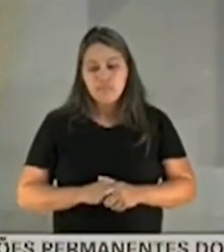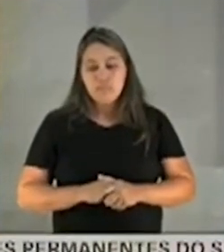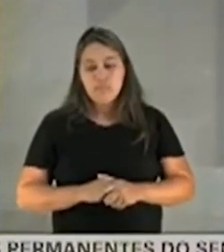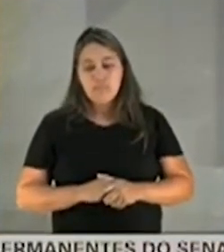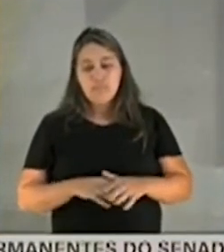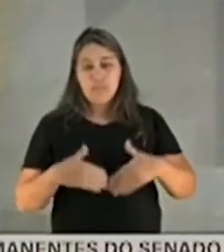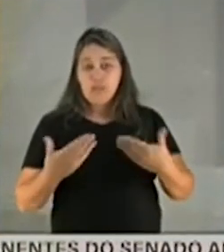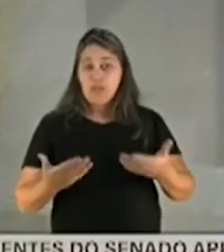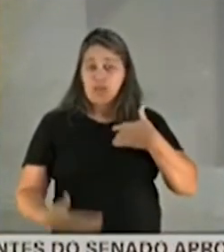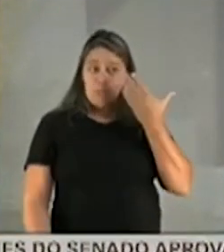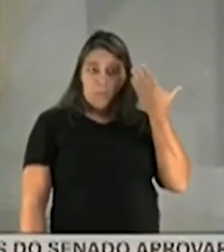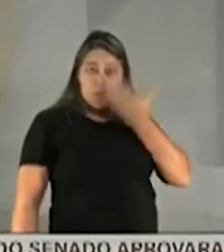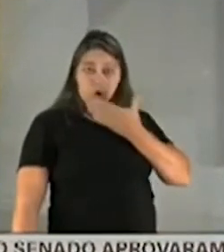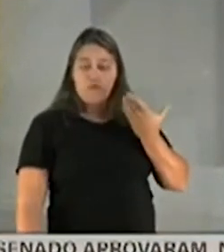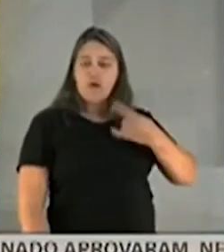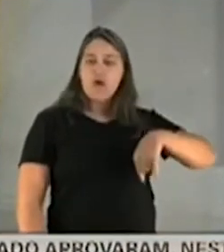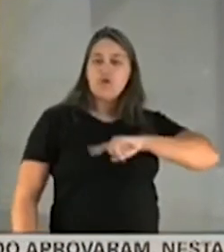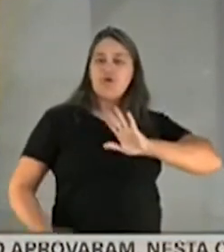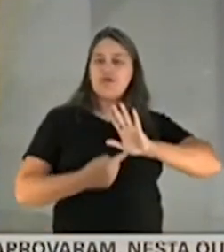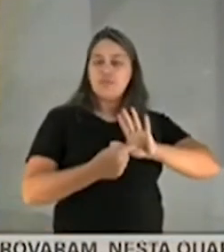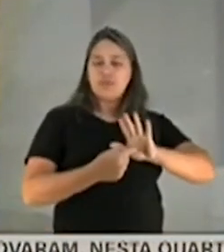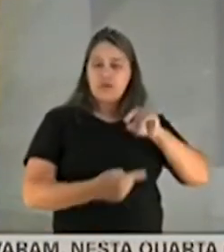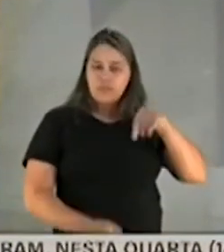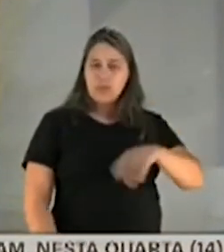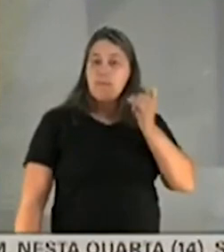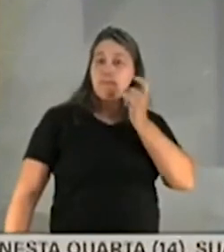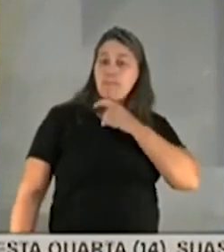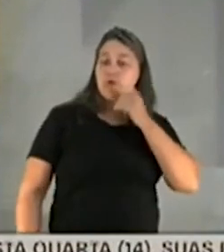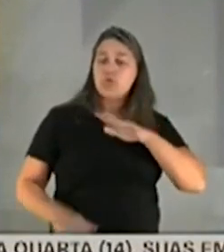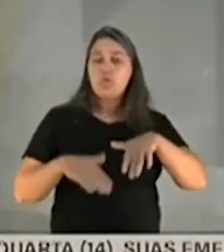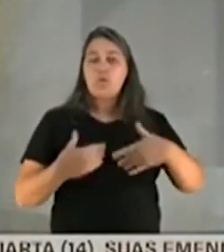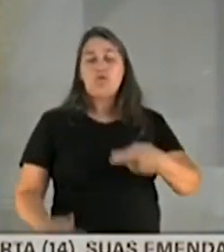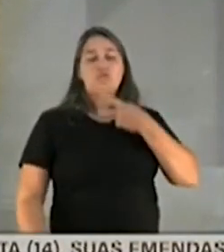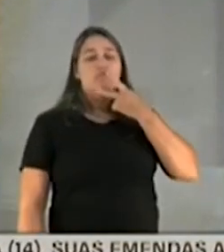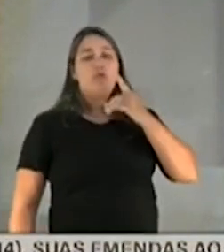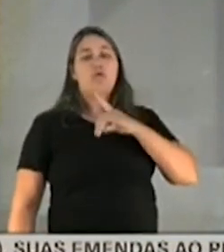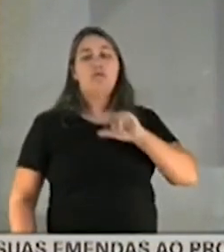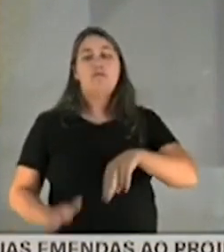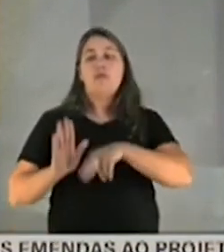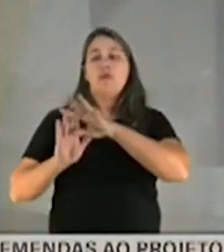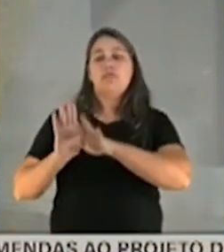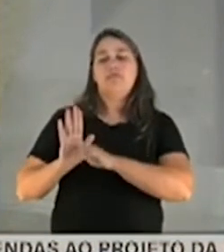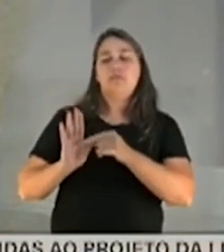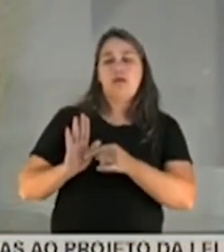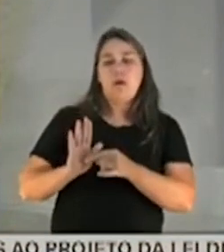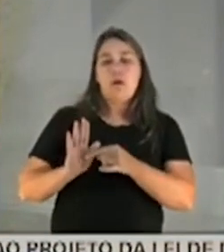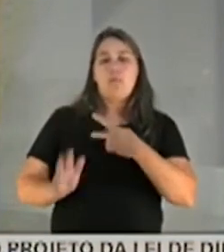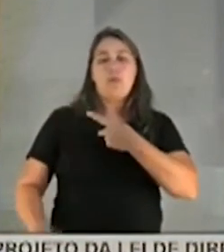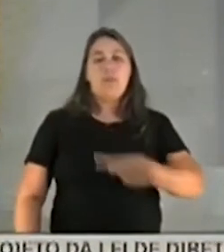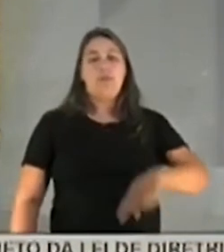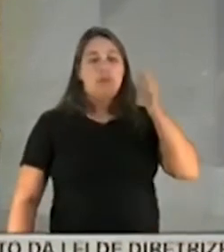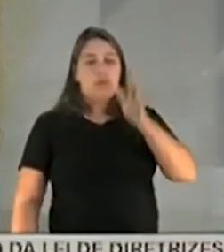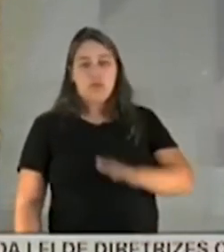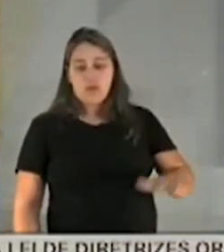com provas, nós entregamos aqui que eles mentiram quando eles disseram que levaram a invoice para o presidente da